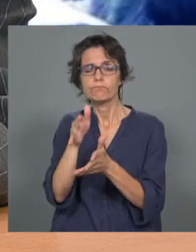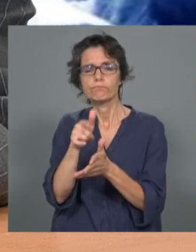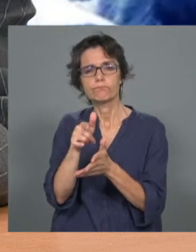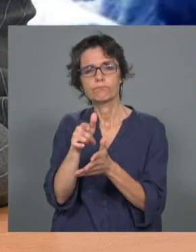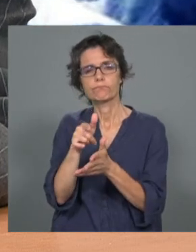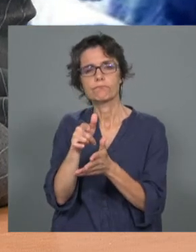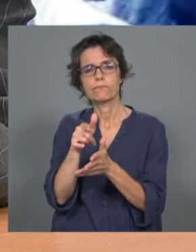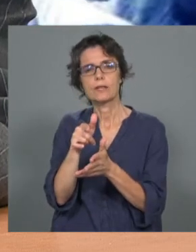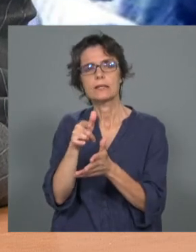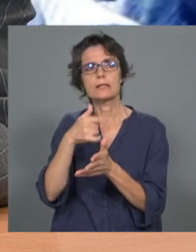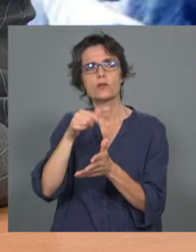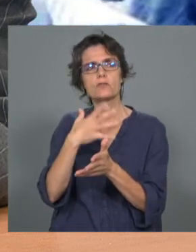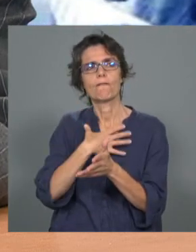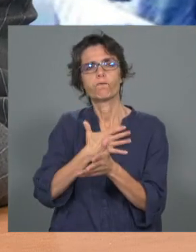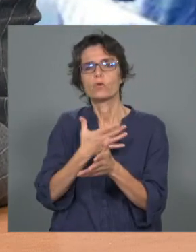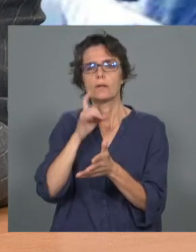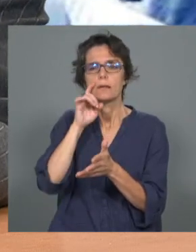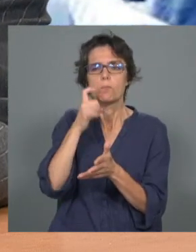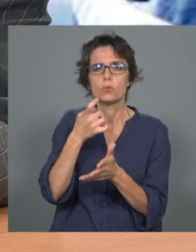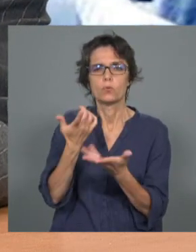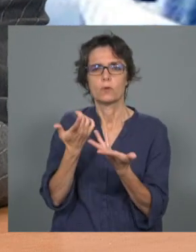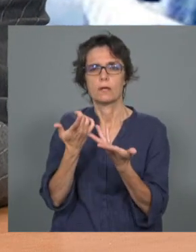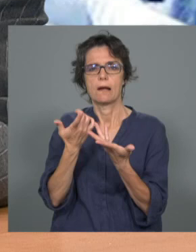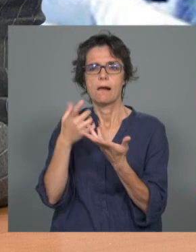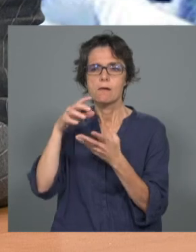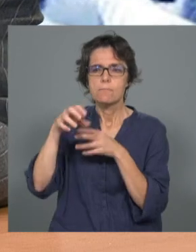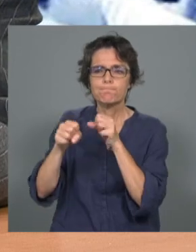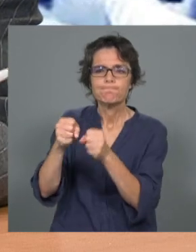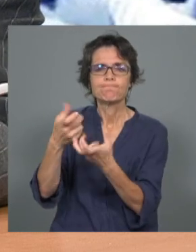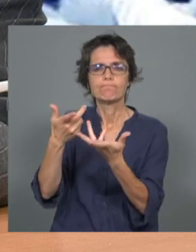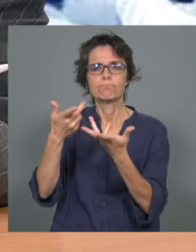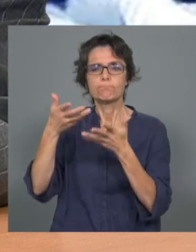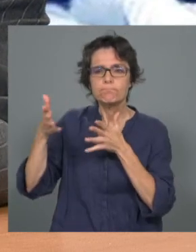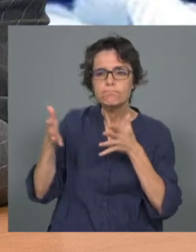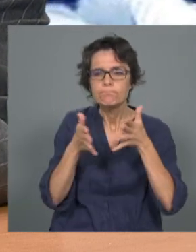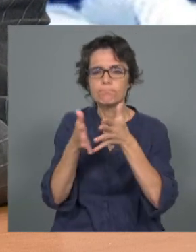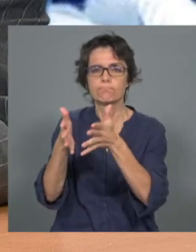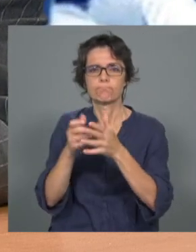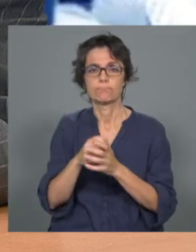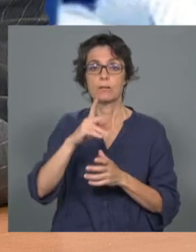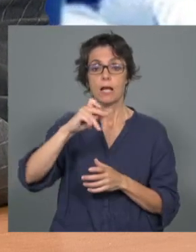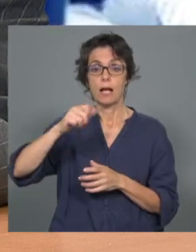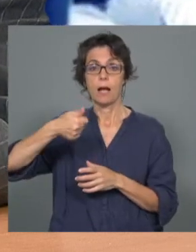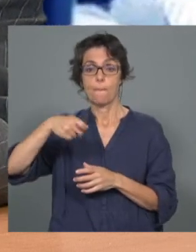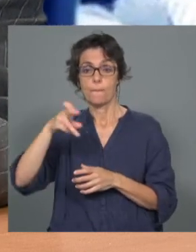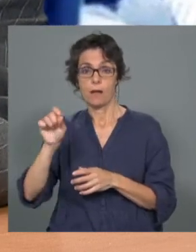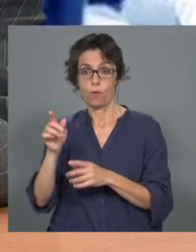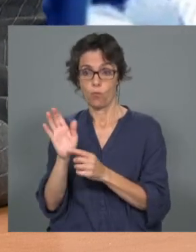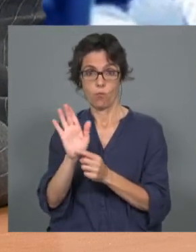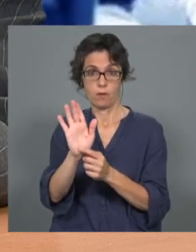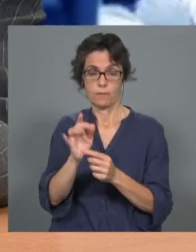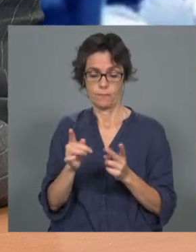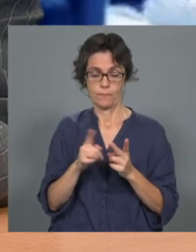nomadismo, da procura, da busca, da caminhada. É Abraão em direção à sua terra, é Elias